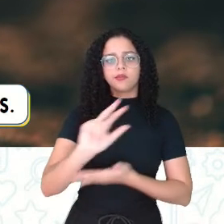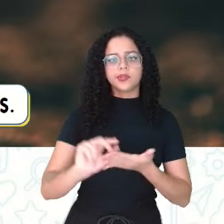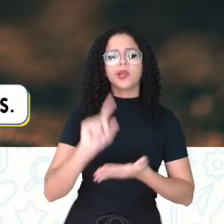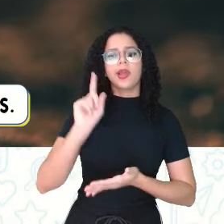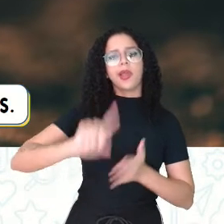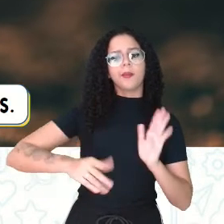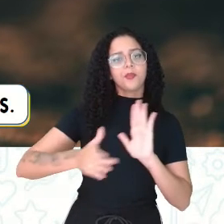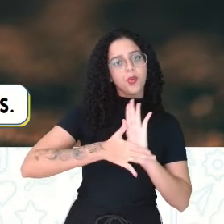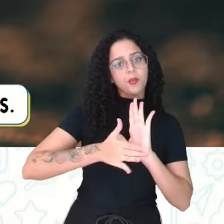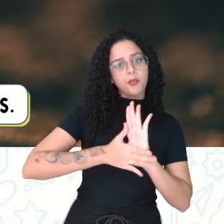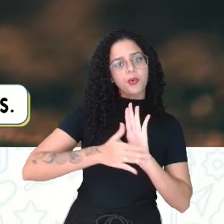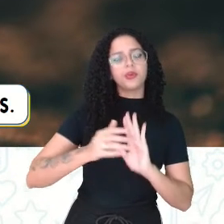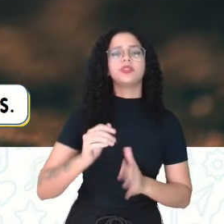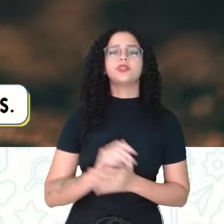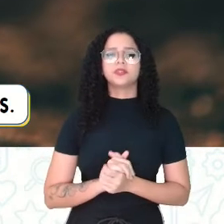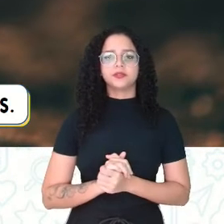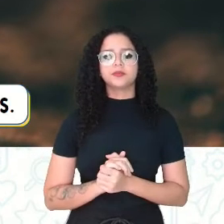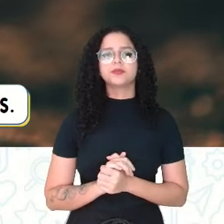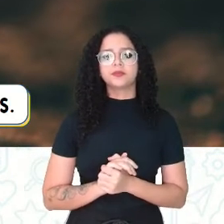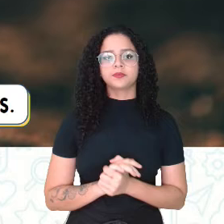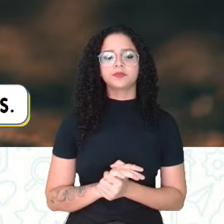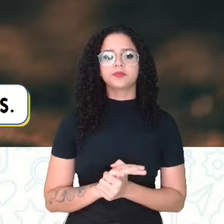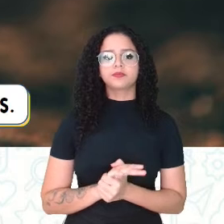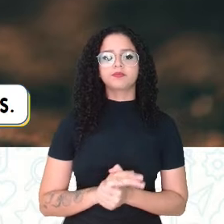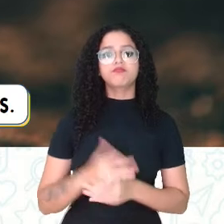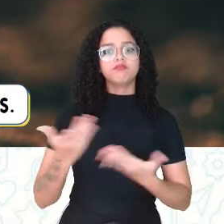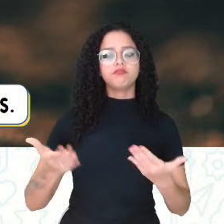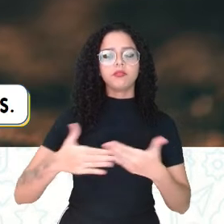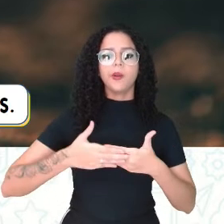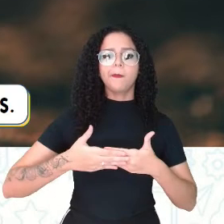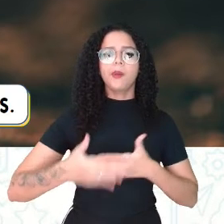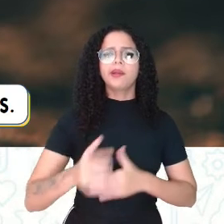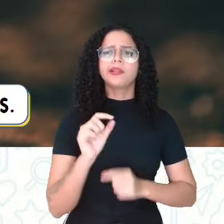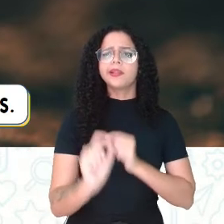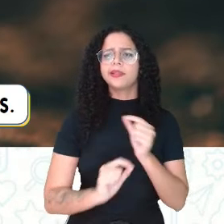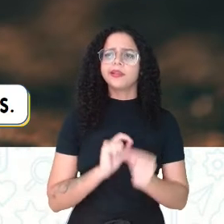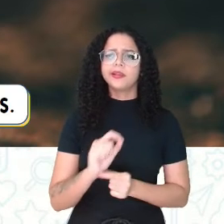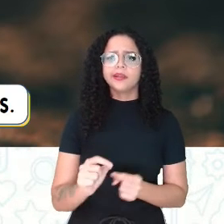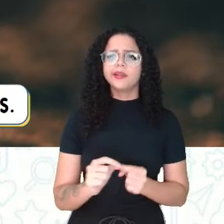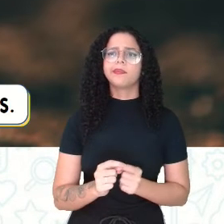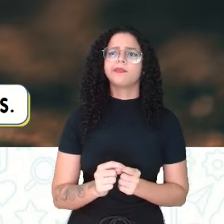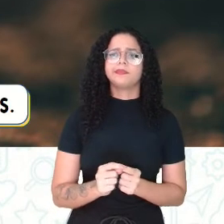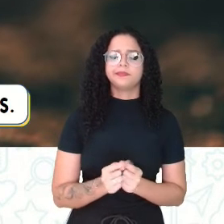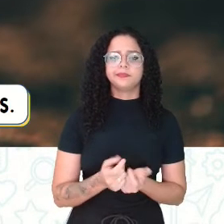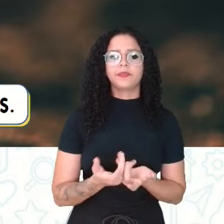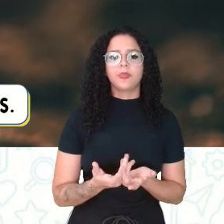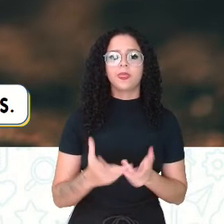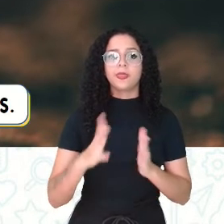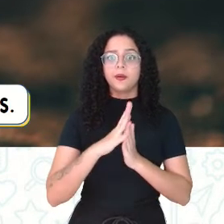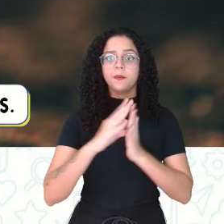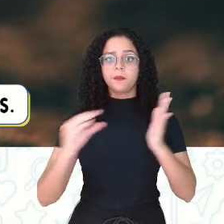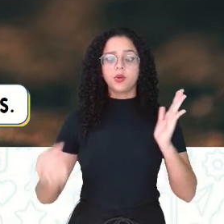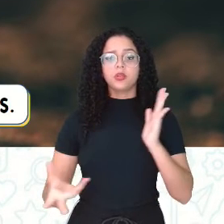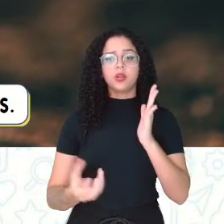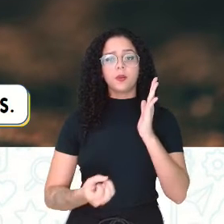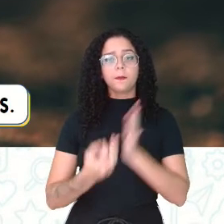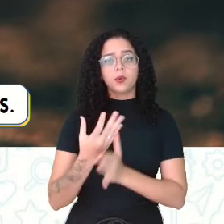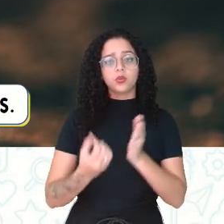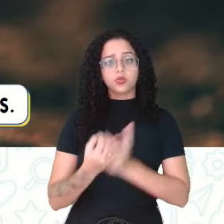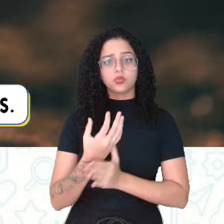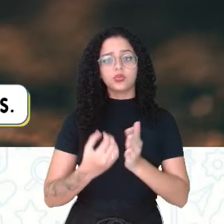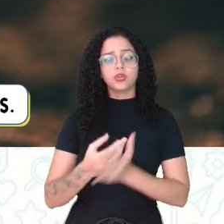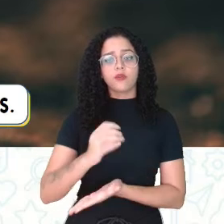da agroecologia. E aí, né, a partir de quê? Né, desses modelos produtivos de